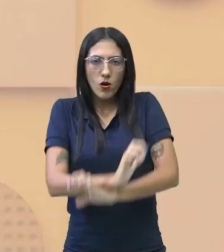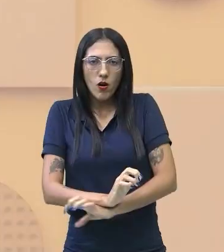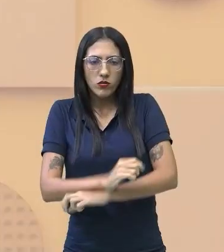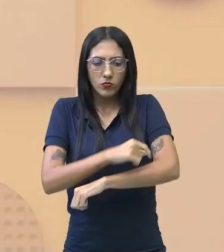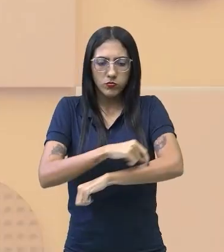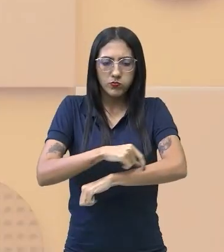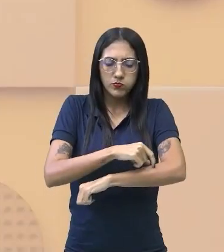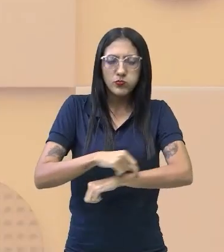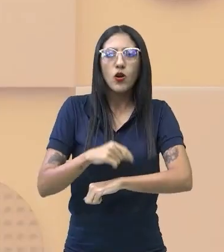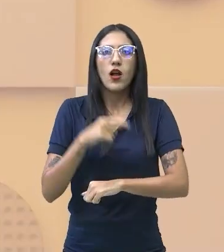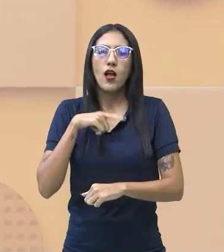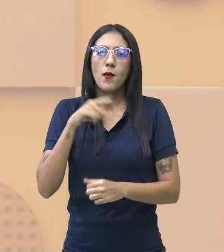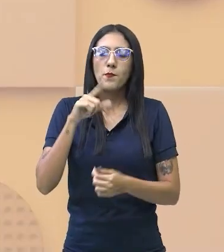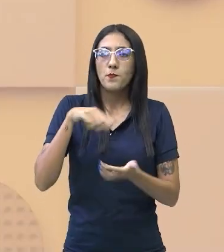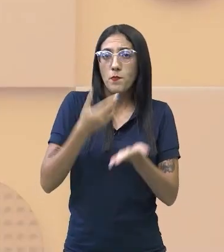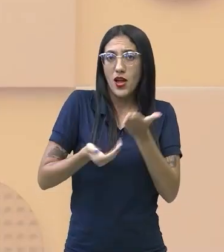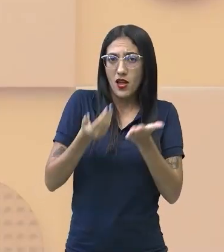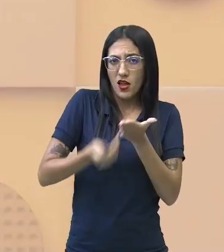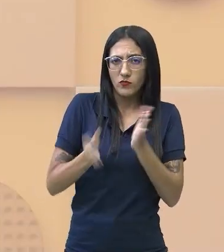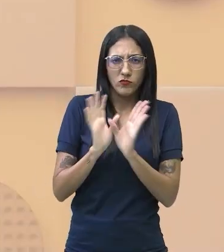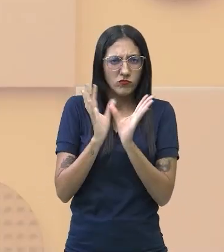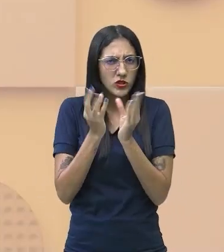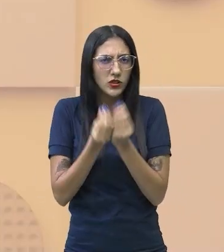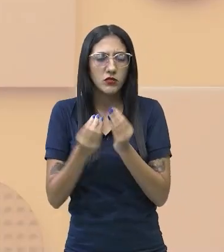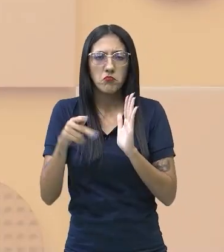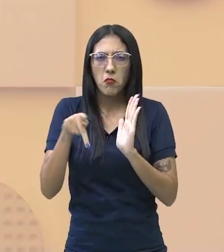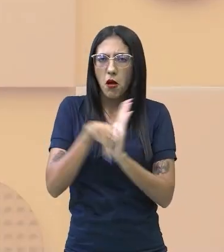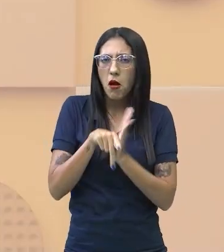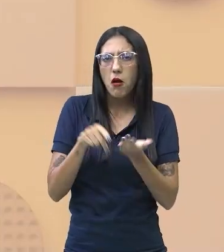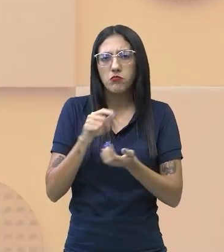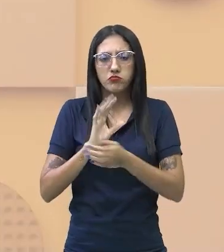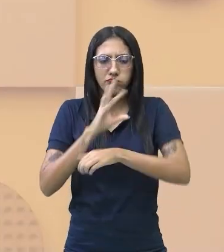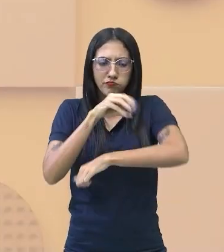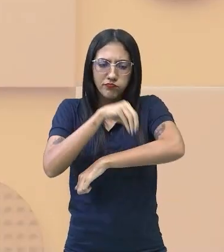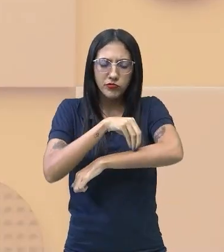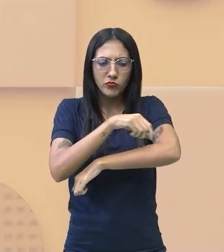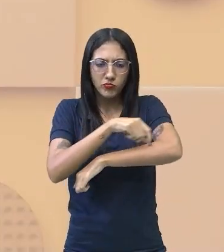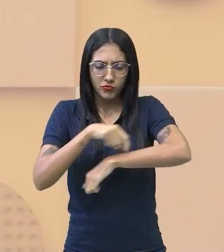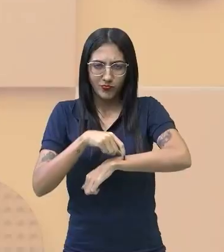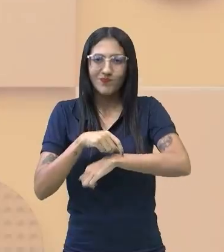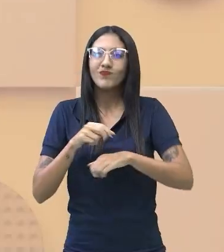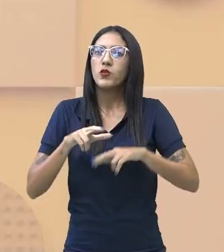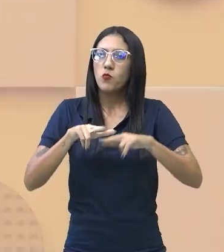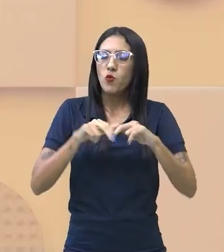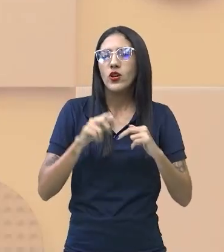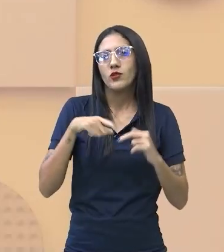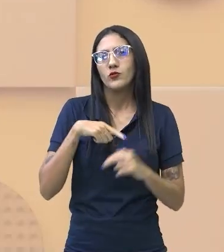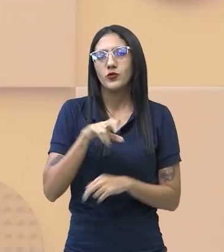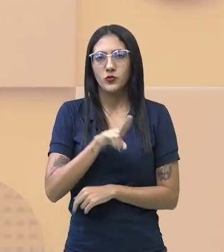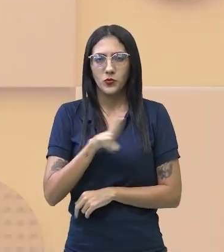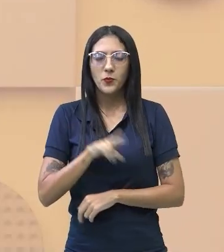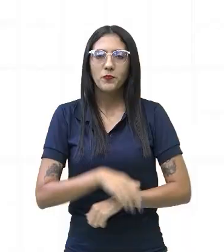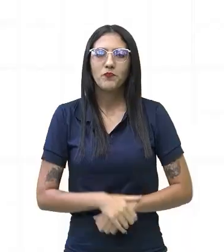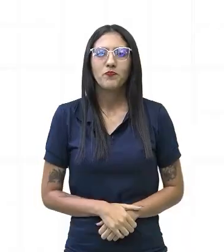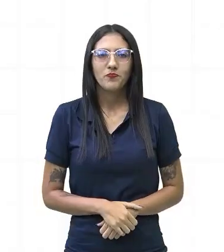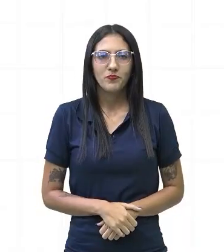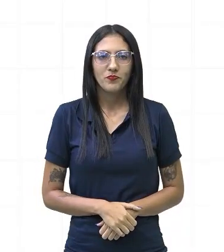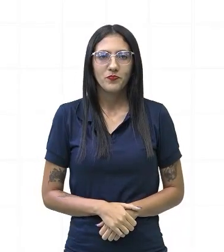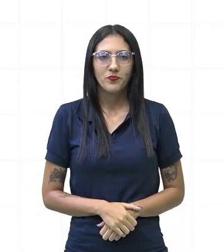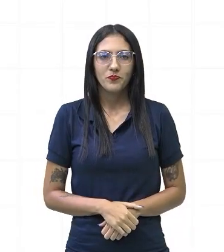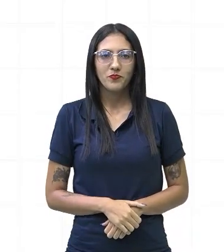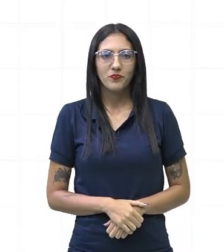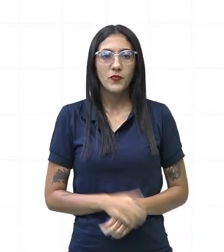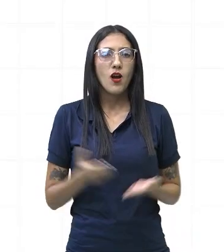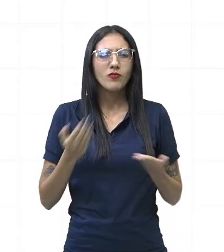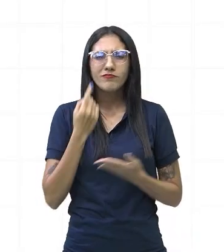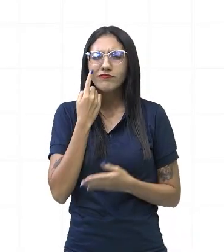gás oxigênio e exatamente por isso vai se desgastando. Então, é um fóssil, tá? E vamos, então, falar aí sobre a numismática, que